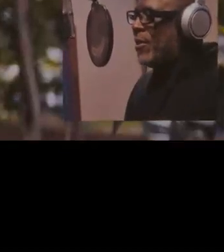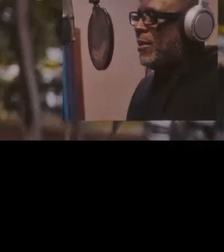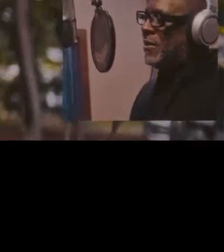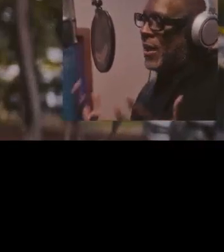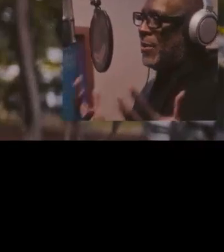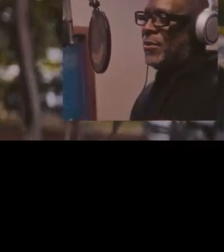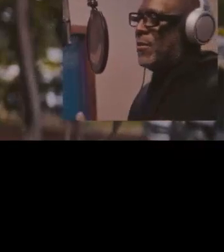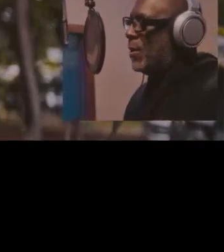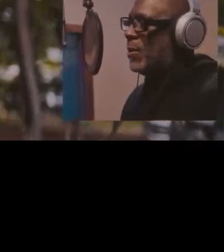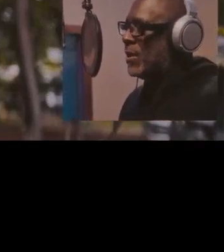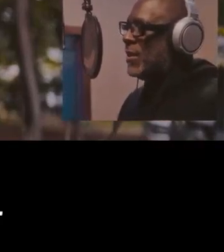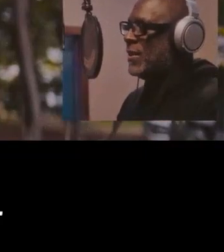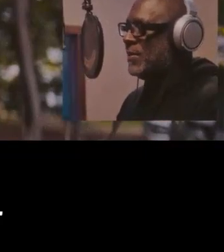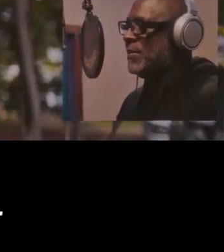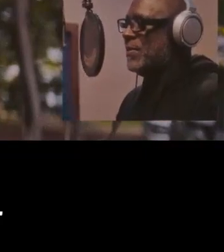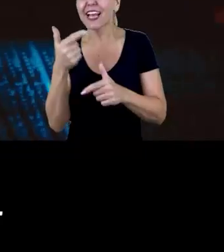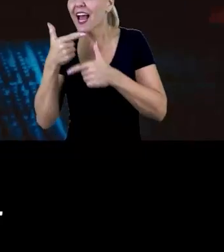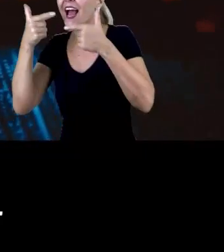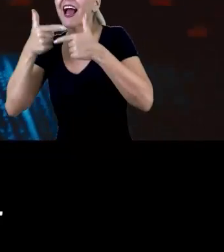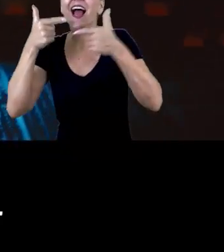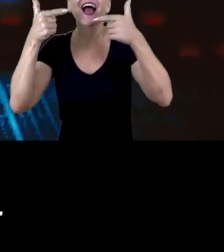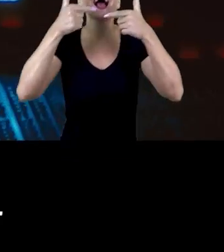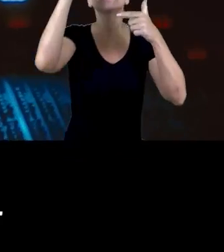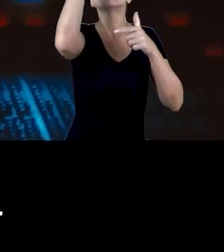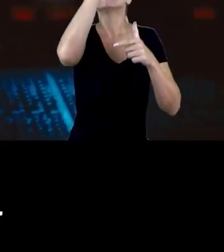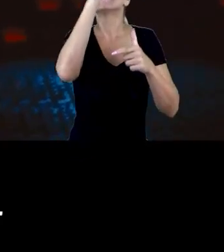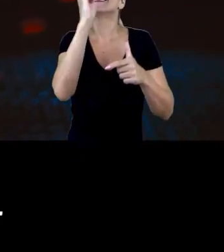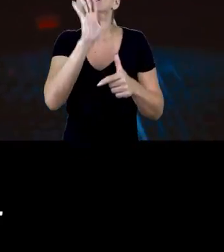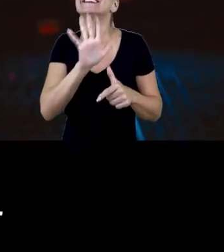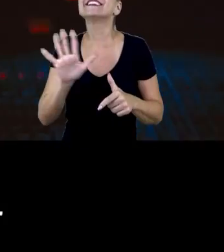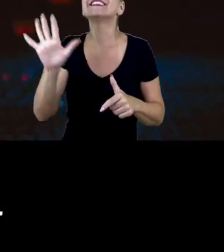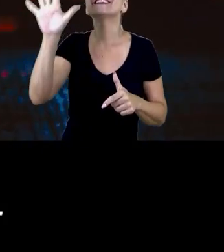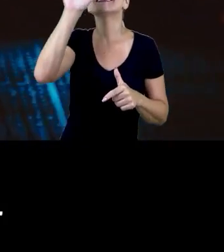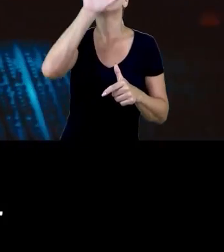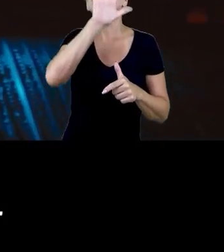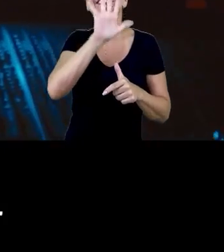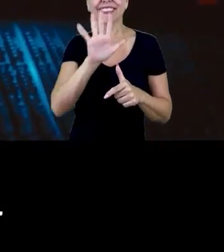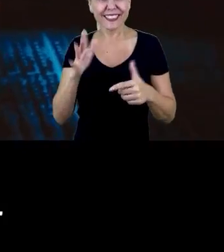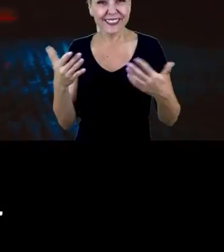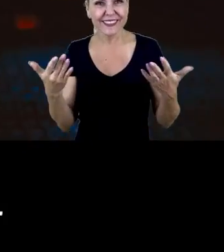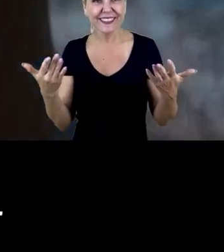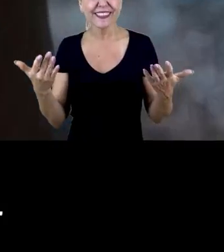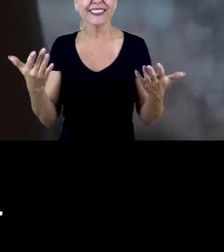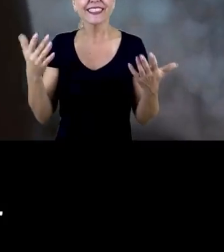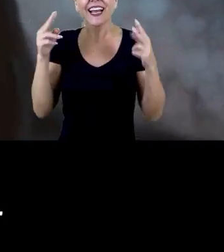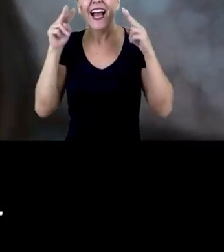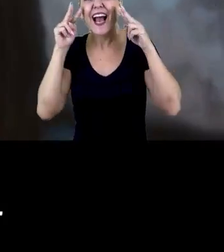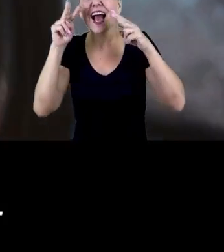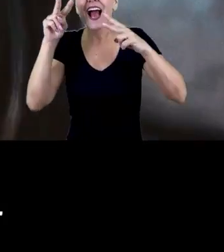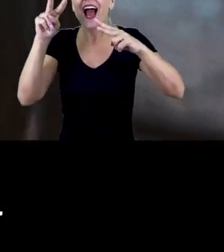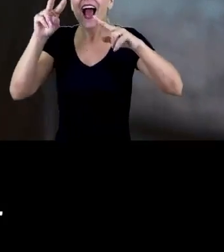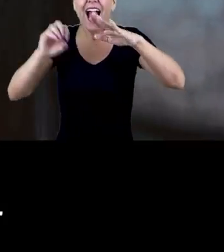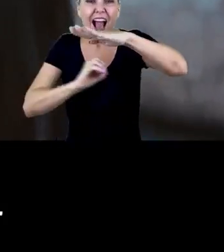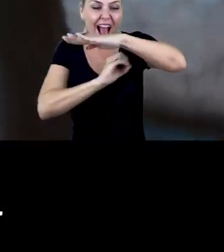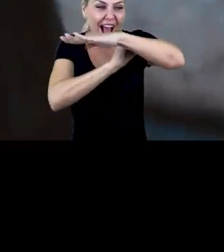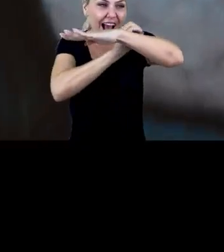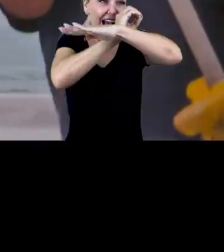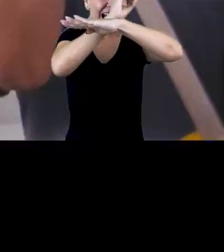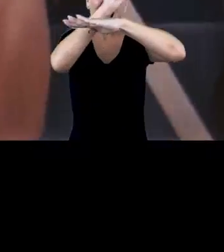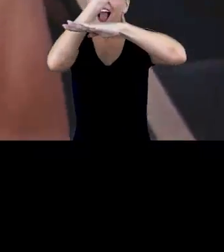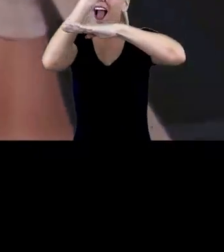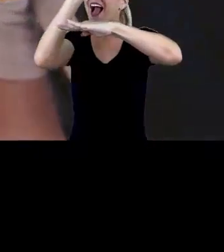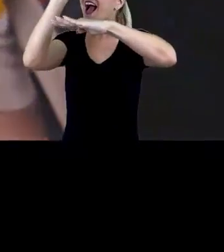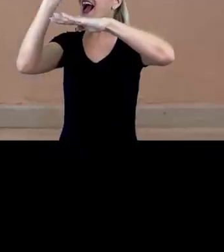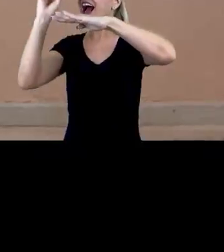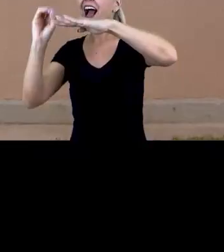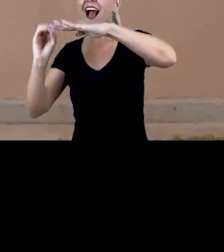cada filho tem o seu valor. Um novo sorriso nasce em cada canto desse meu país.